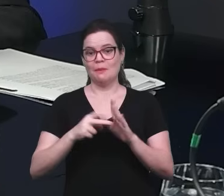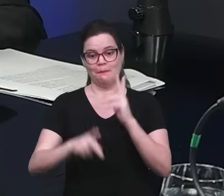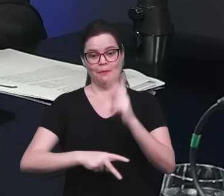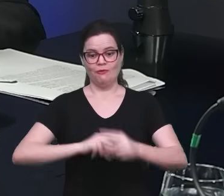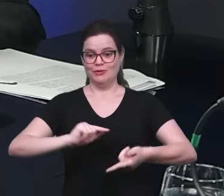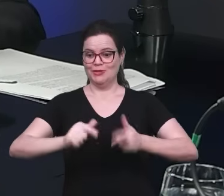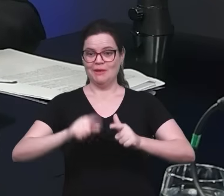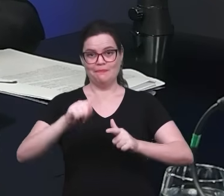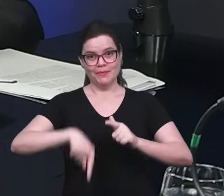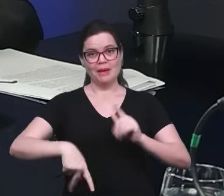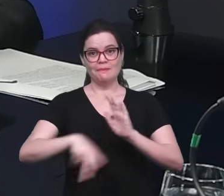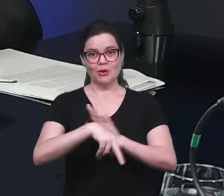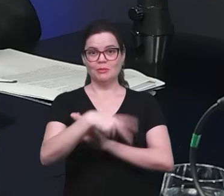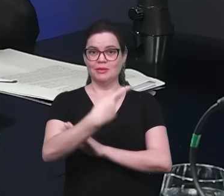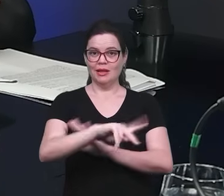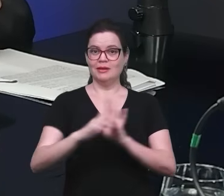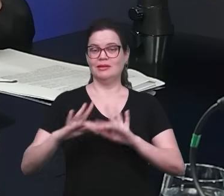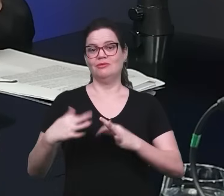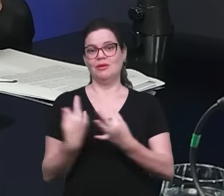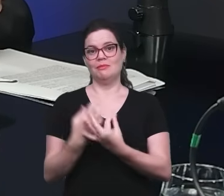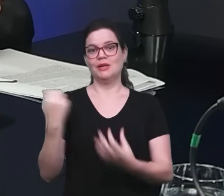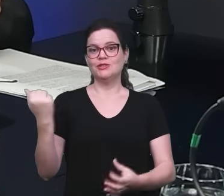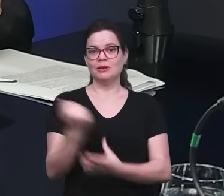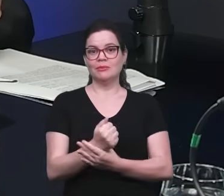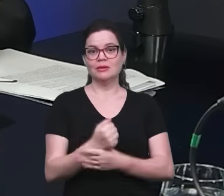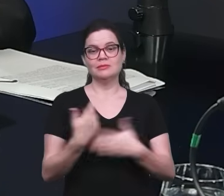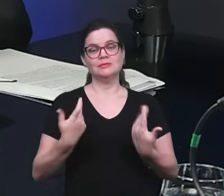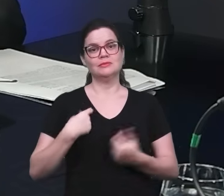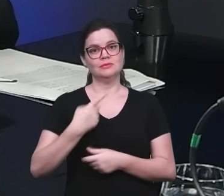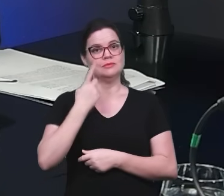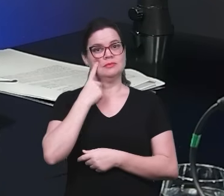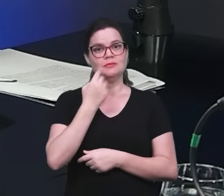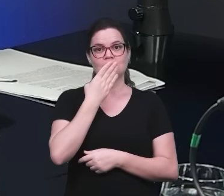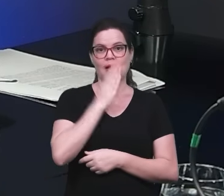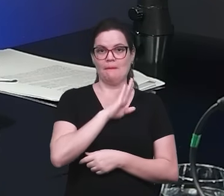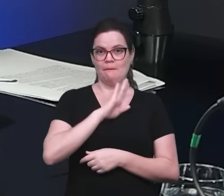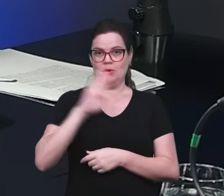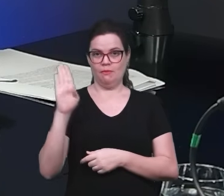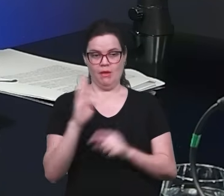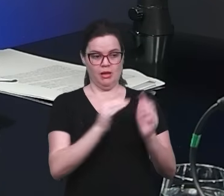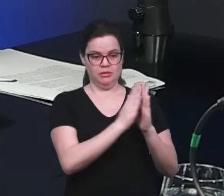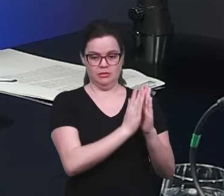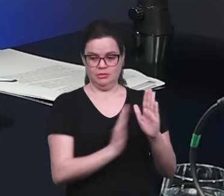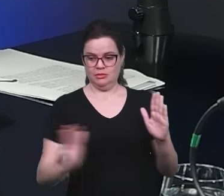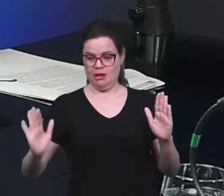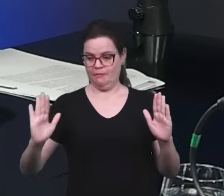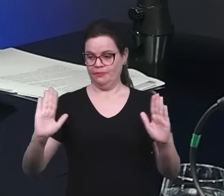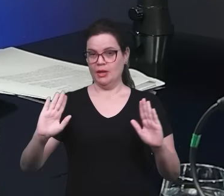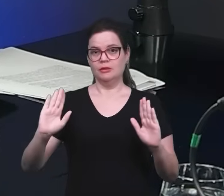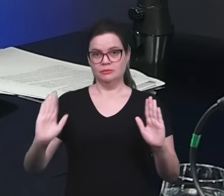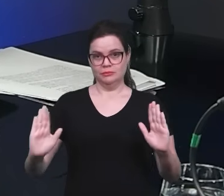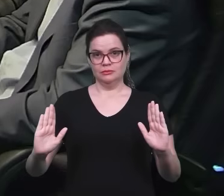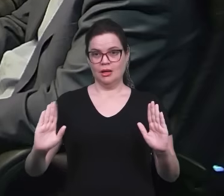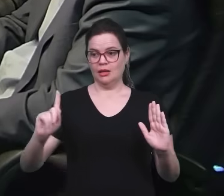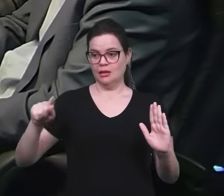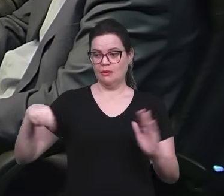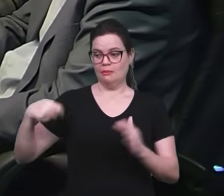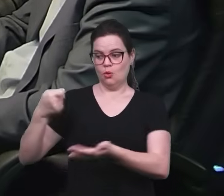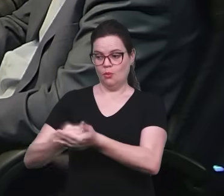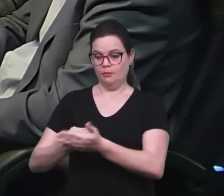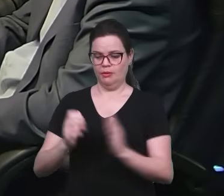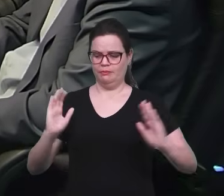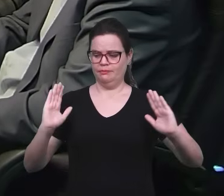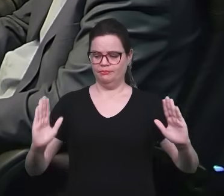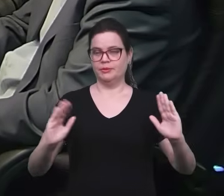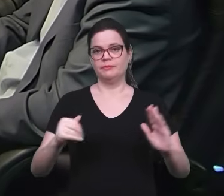coisas interessantes é que entre a promessa e o cumprimento dela foram 25 anos. Ele